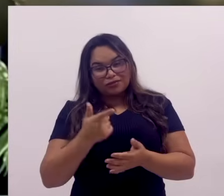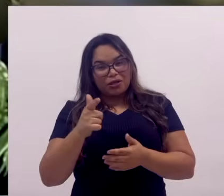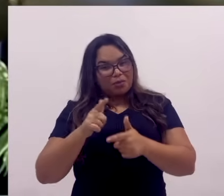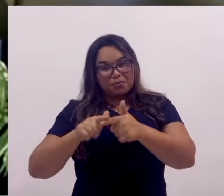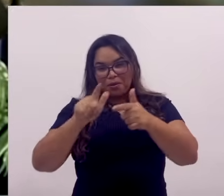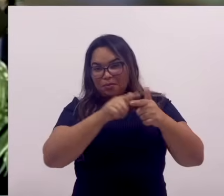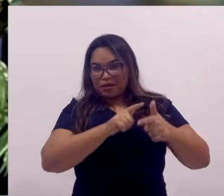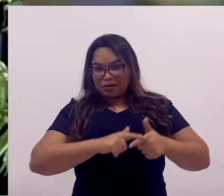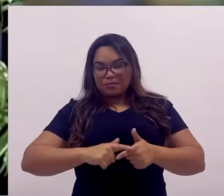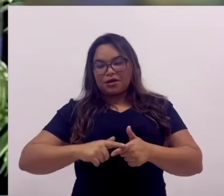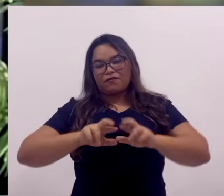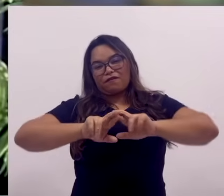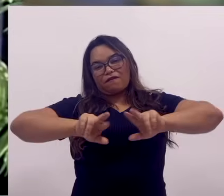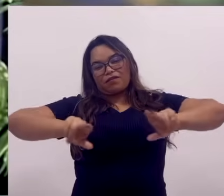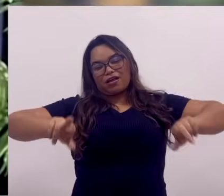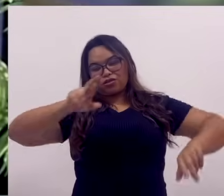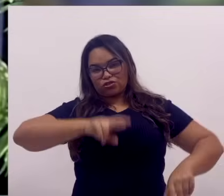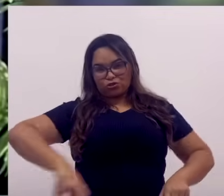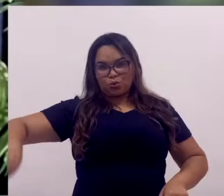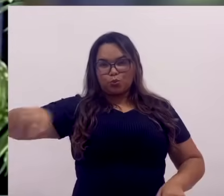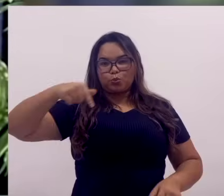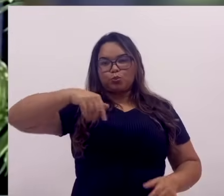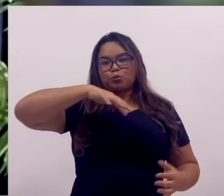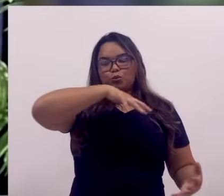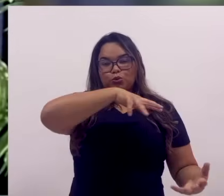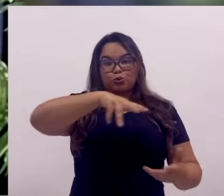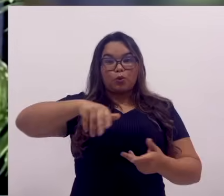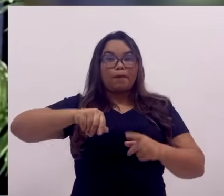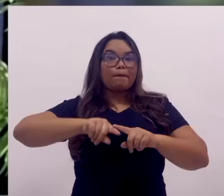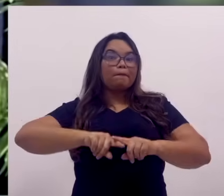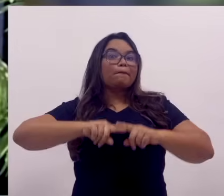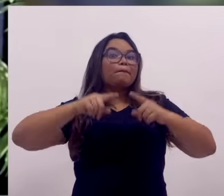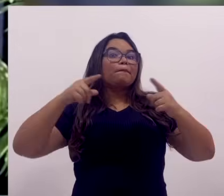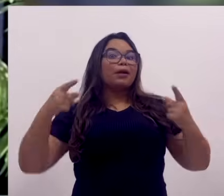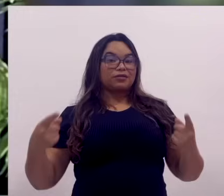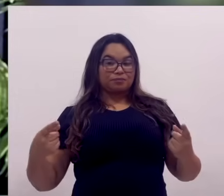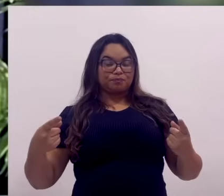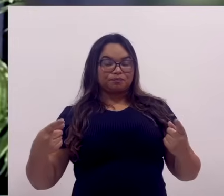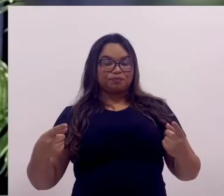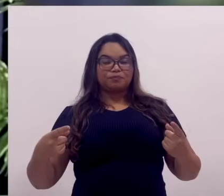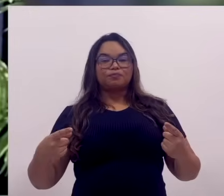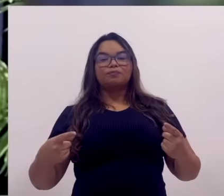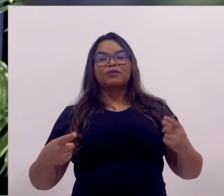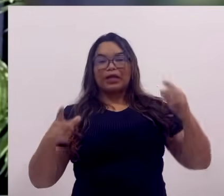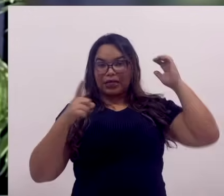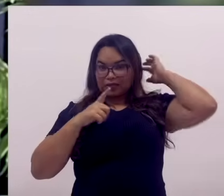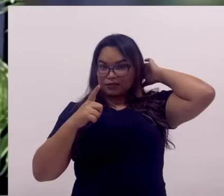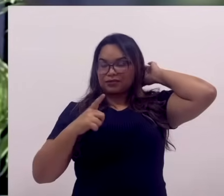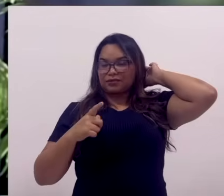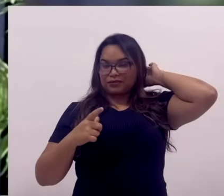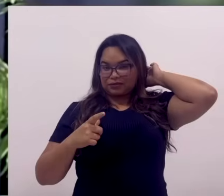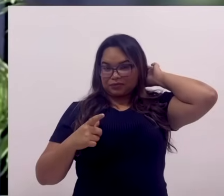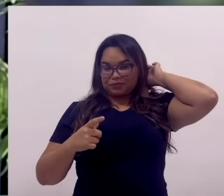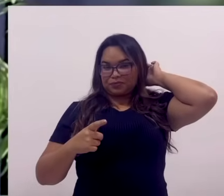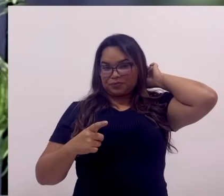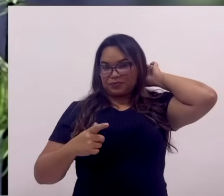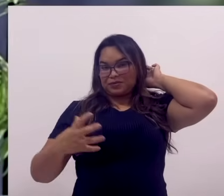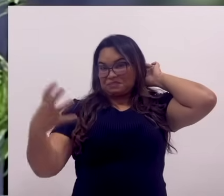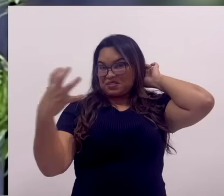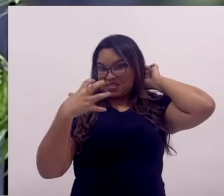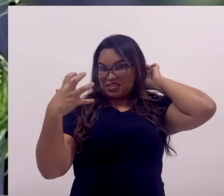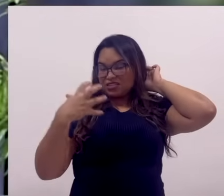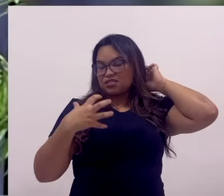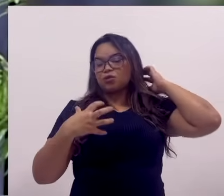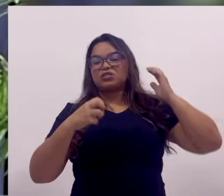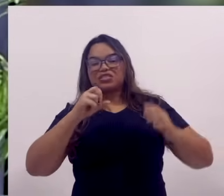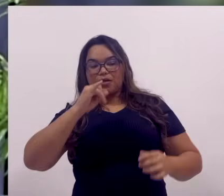mundo. Mas então há a perseguição e ela nos leva a destruir todos aqueles que pensam de um modo diferente daquilo